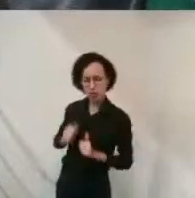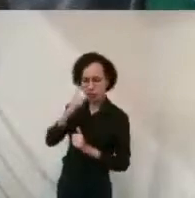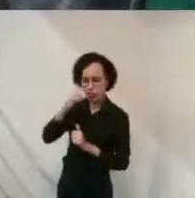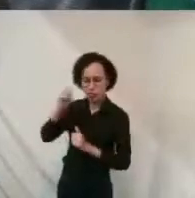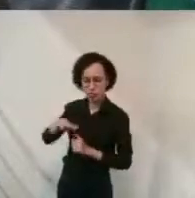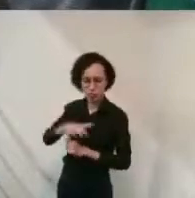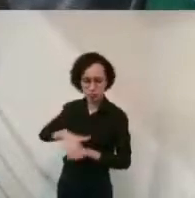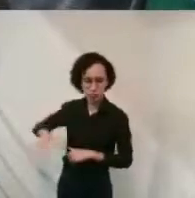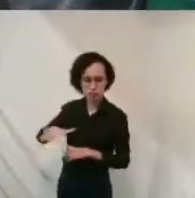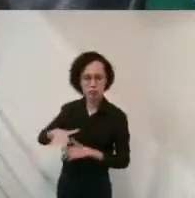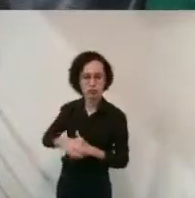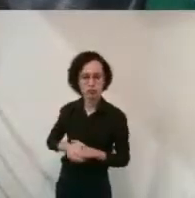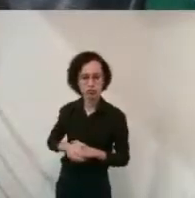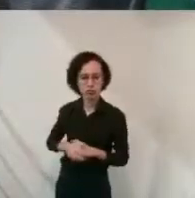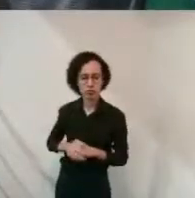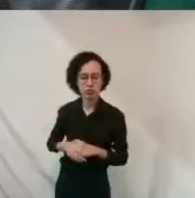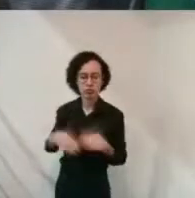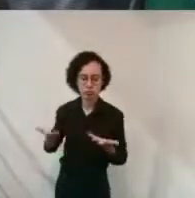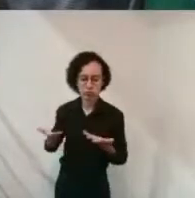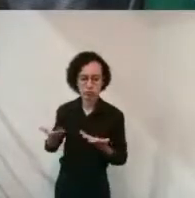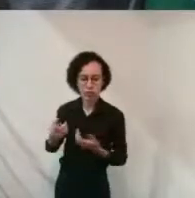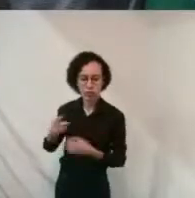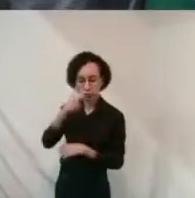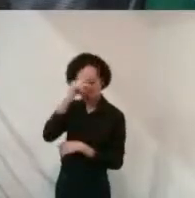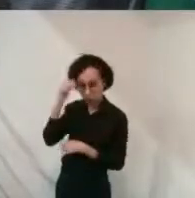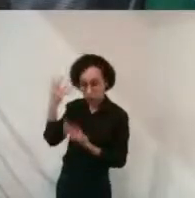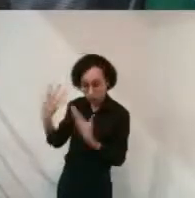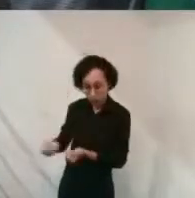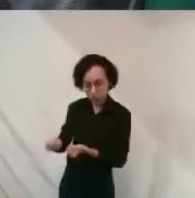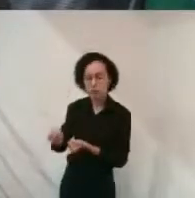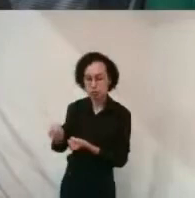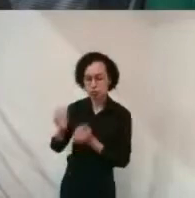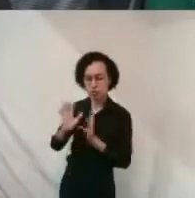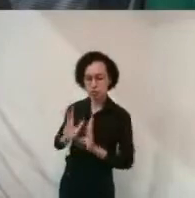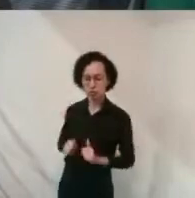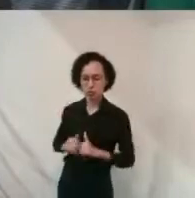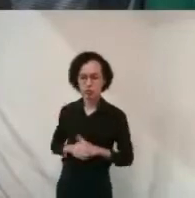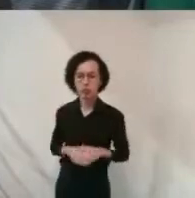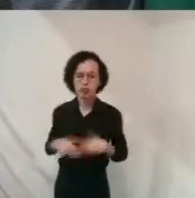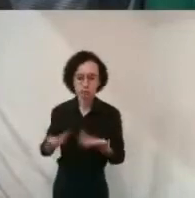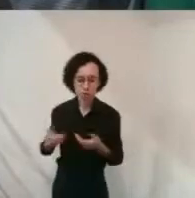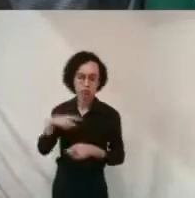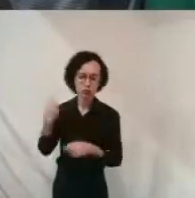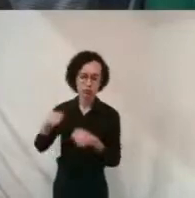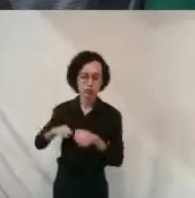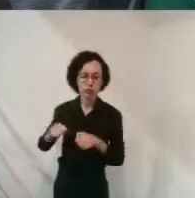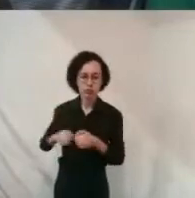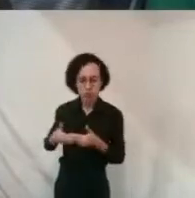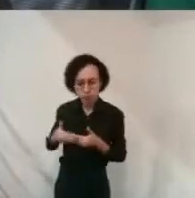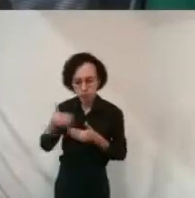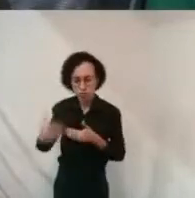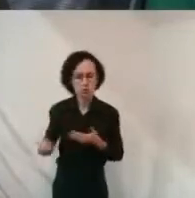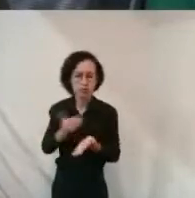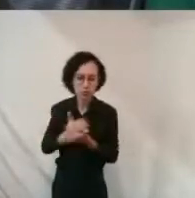é convencer o prefeito a encerrar o lixão. E aí, é isso que nós estamos fazendo. E as pessoas, daí para frente